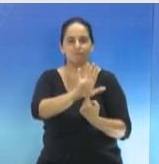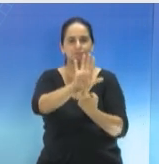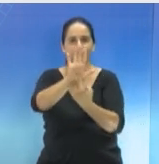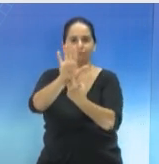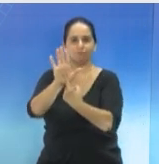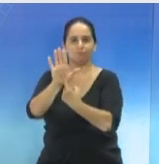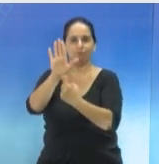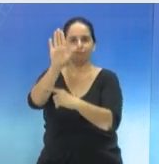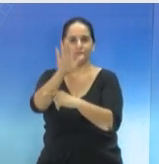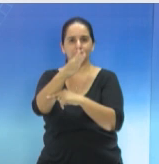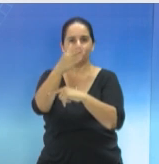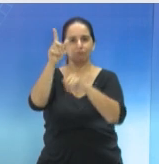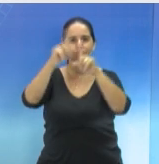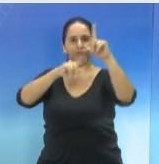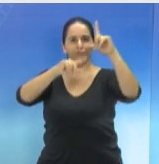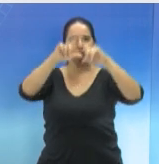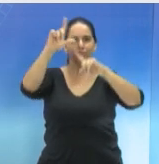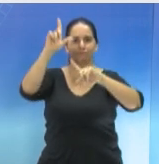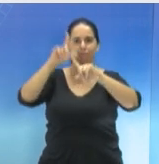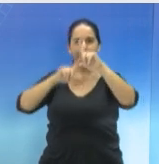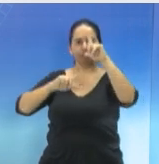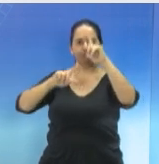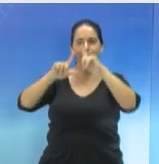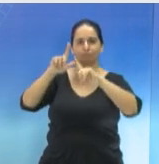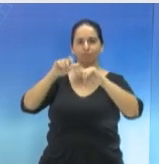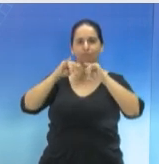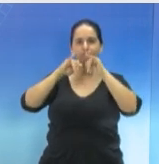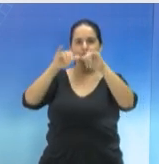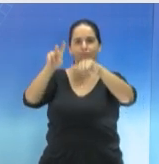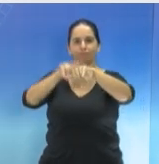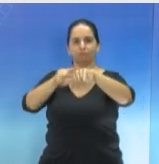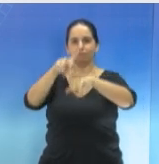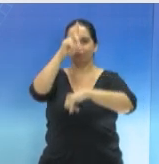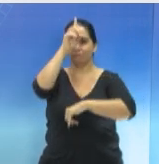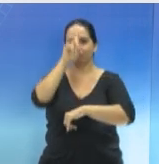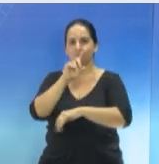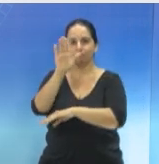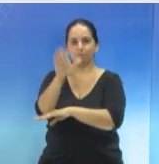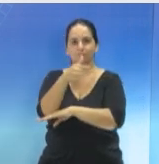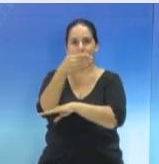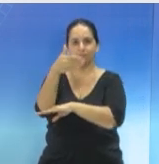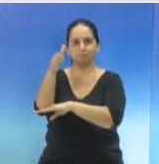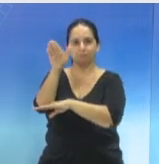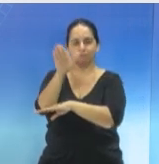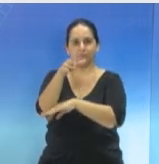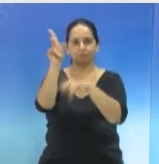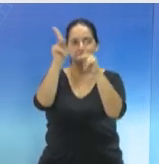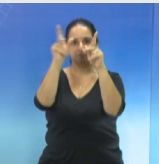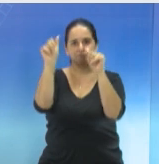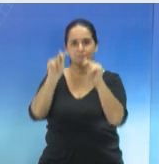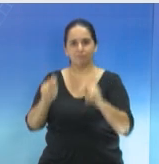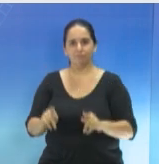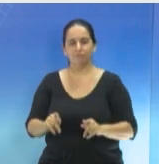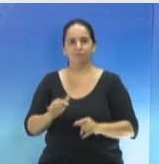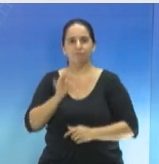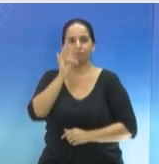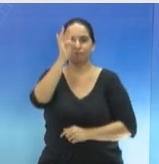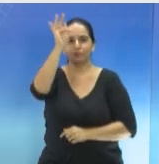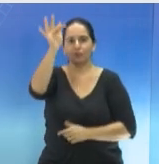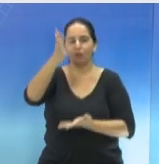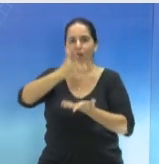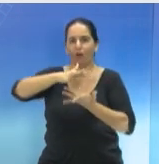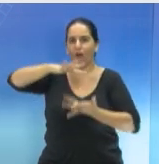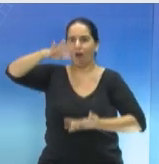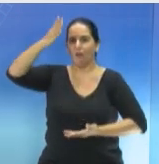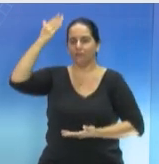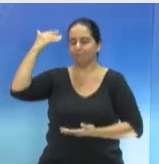o lábaro que ostentas estrelado, e diga o verde louro desta flâmula, paz no futuro e glória